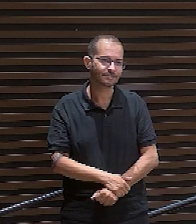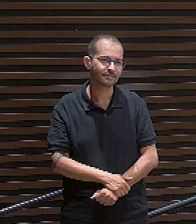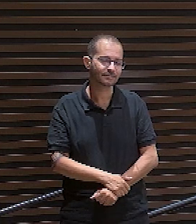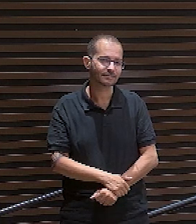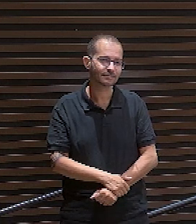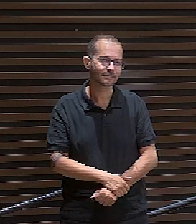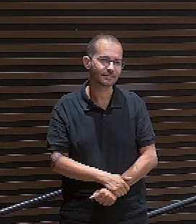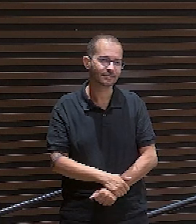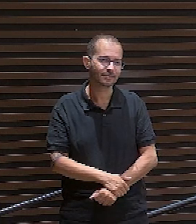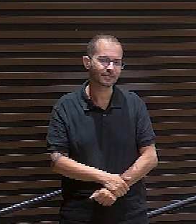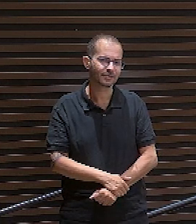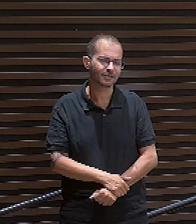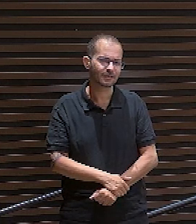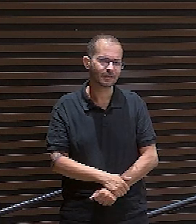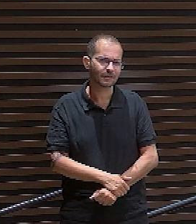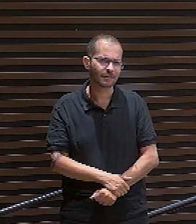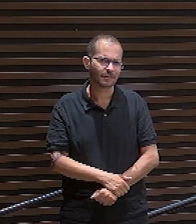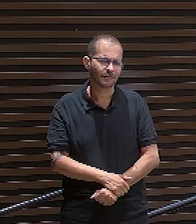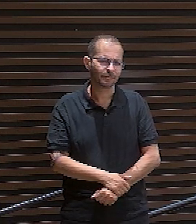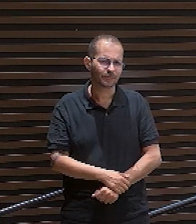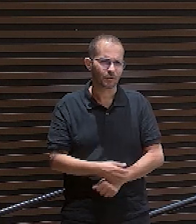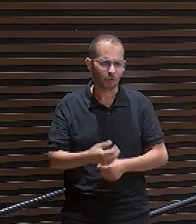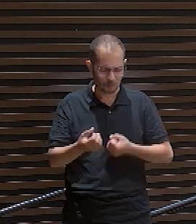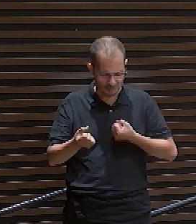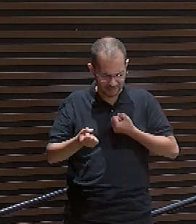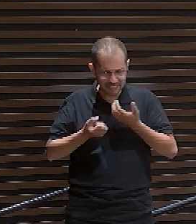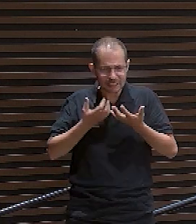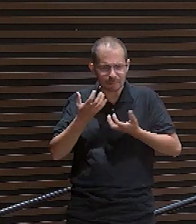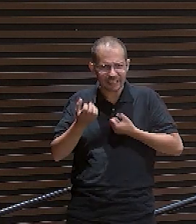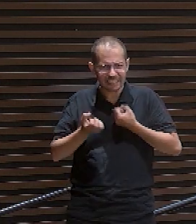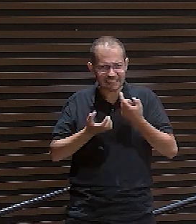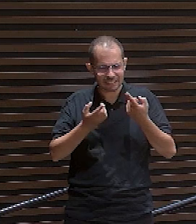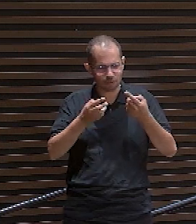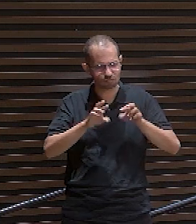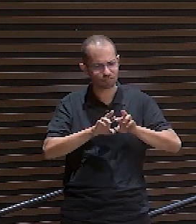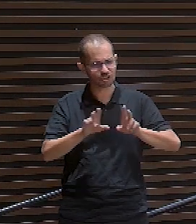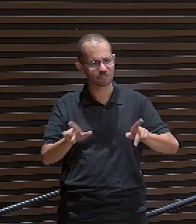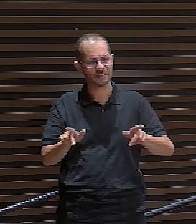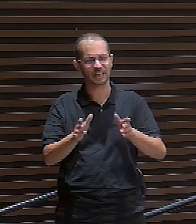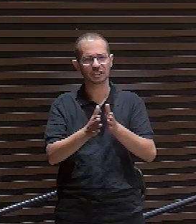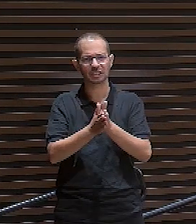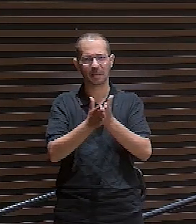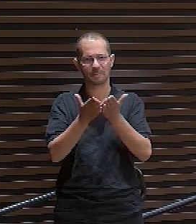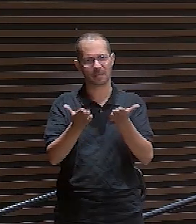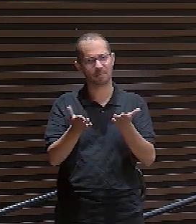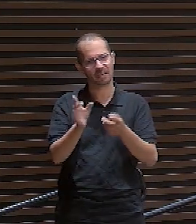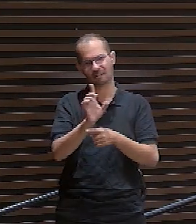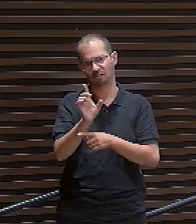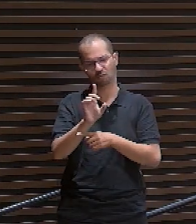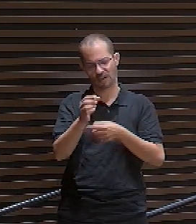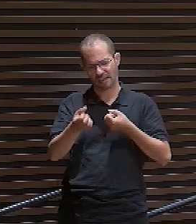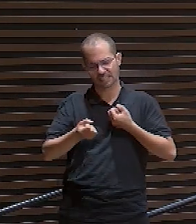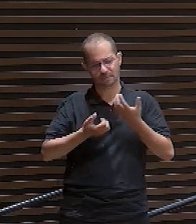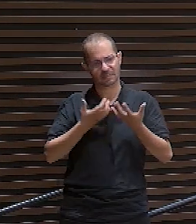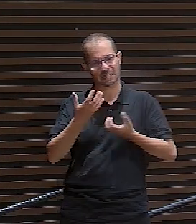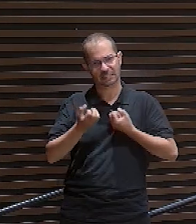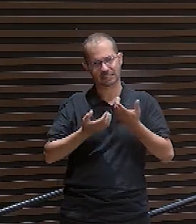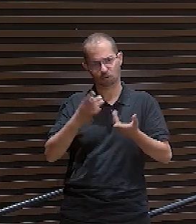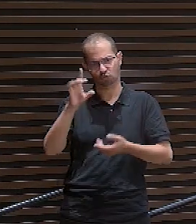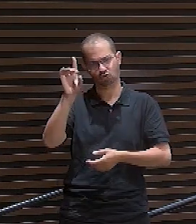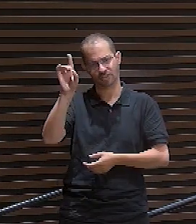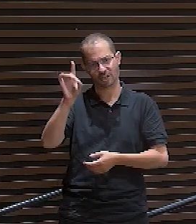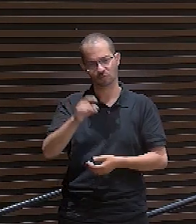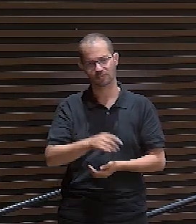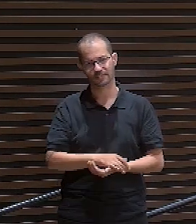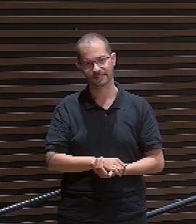Uma inspiração que fere a Bíblia não pode ser inspiração de Deus.